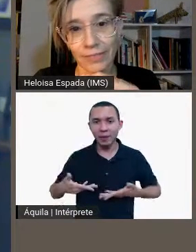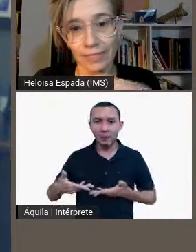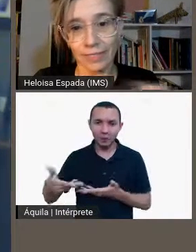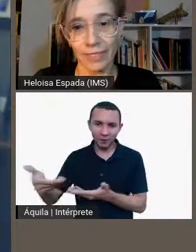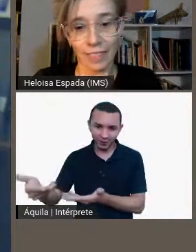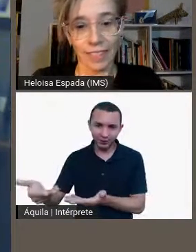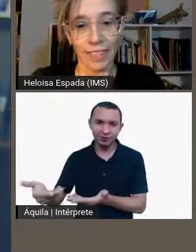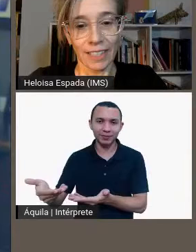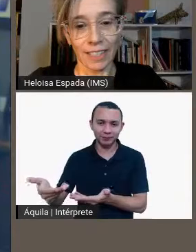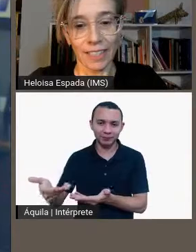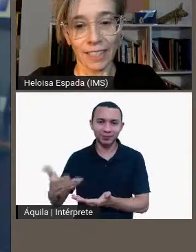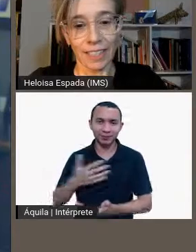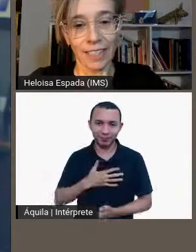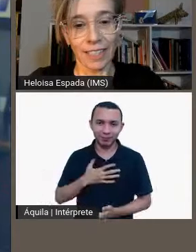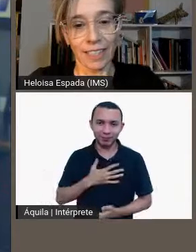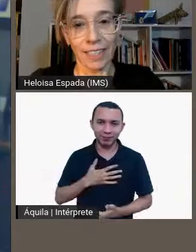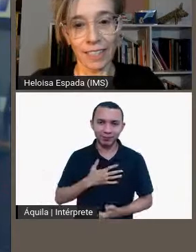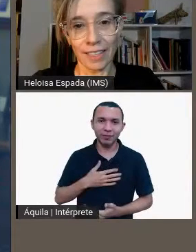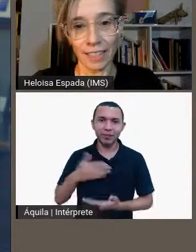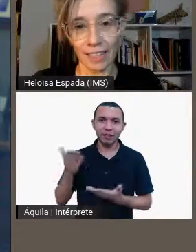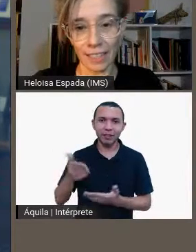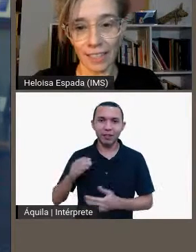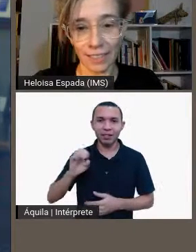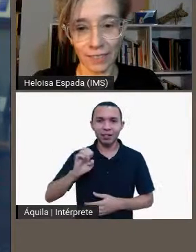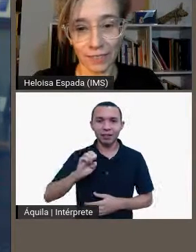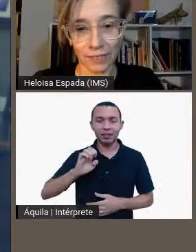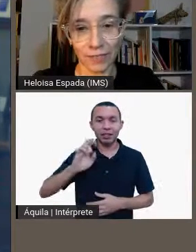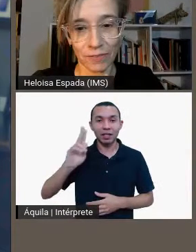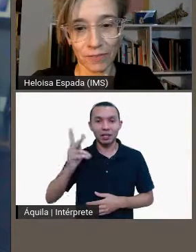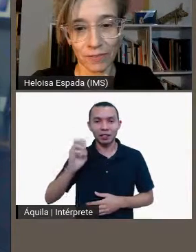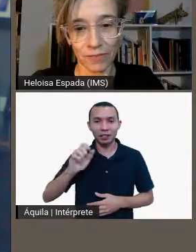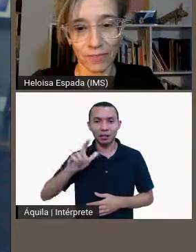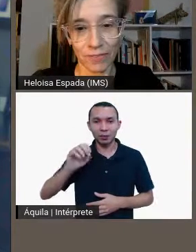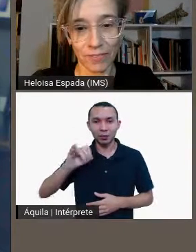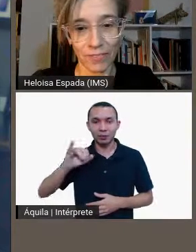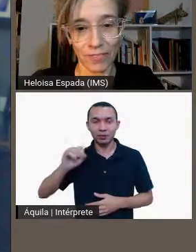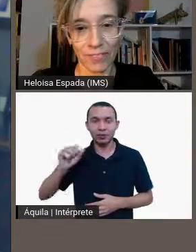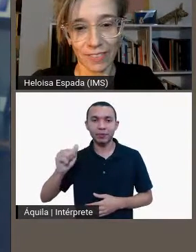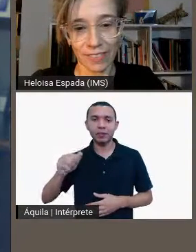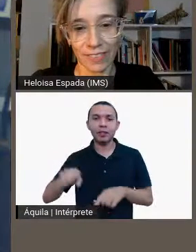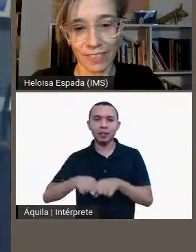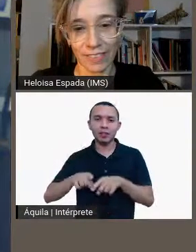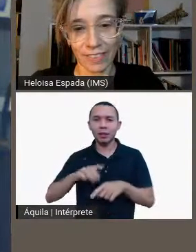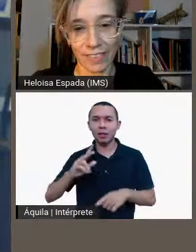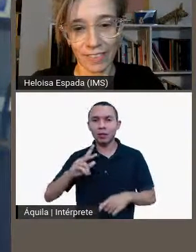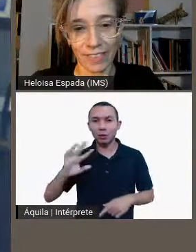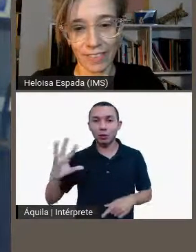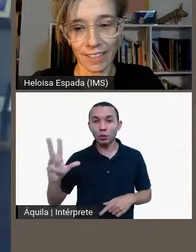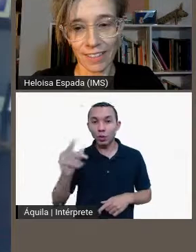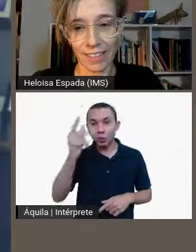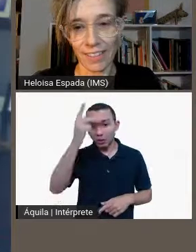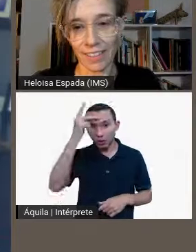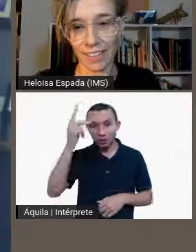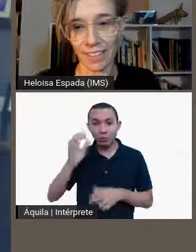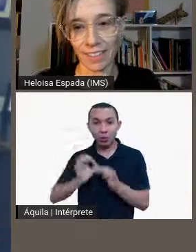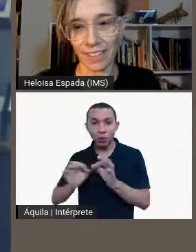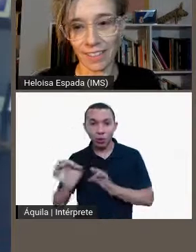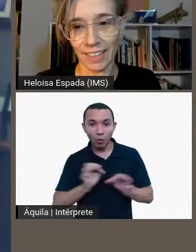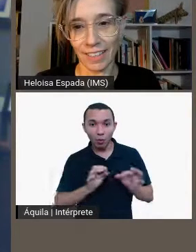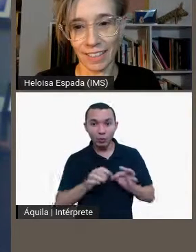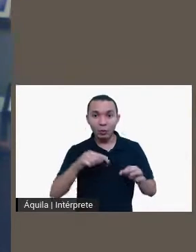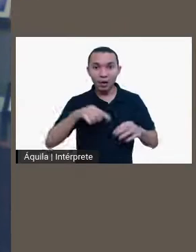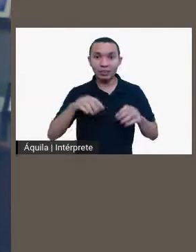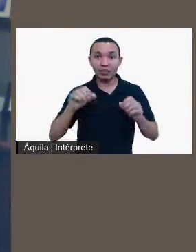nome da Heloísa Espada, agradecer a todas as organizadoras, né, desse ciclo de